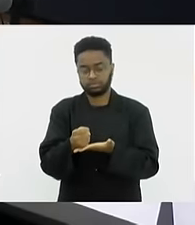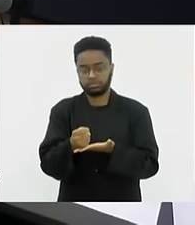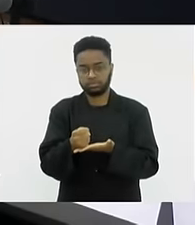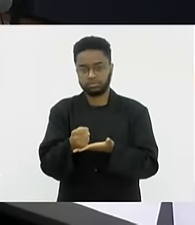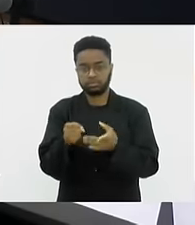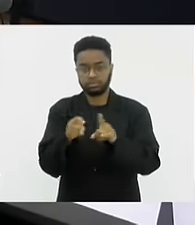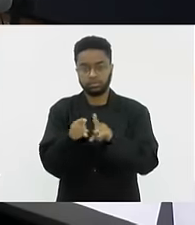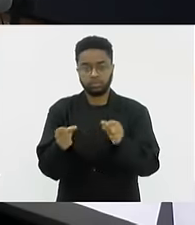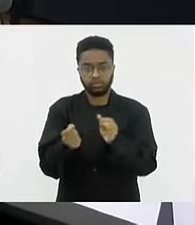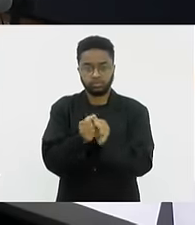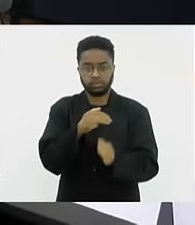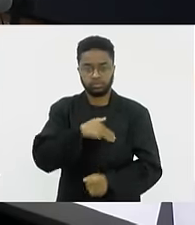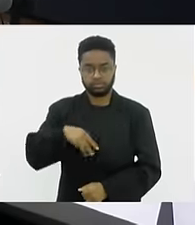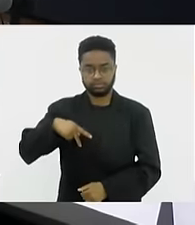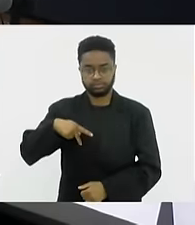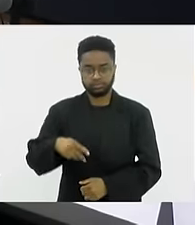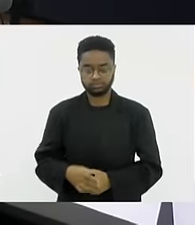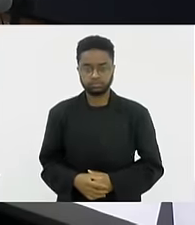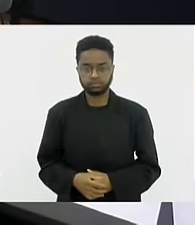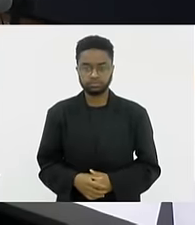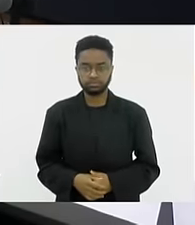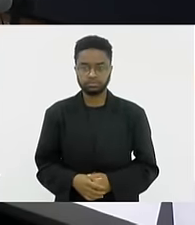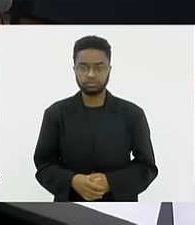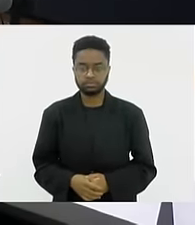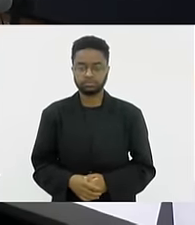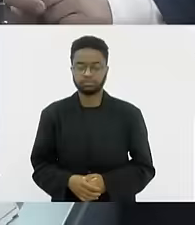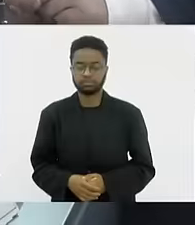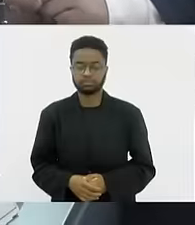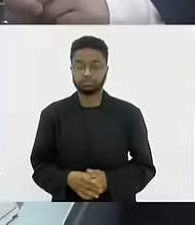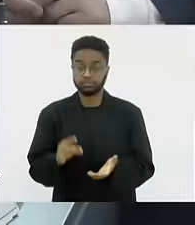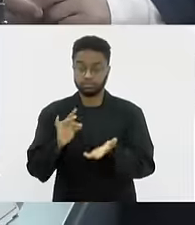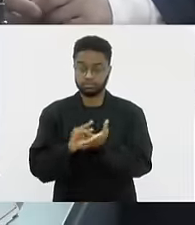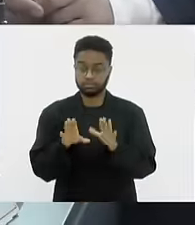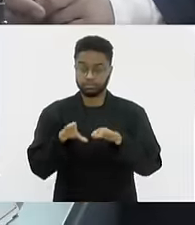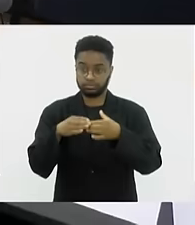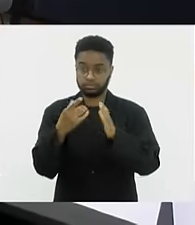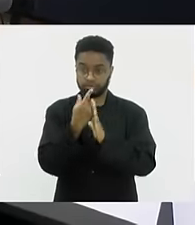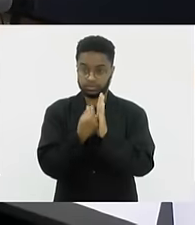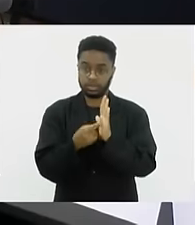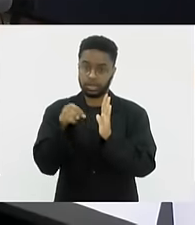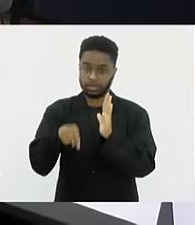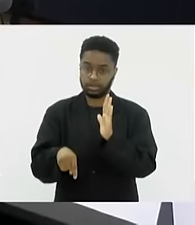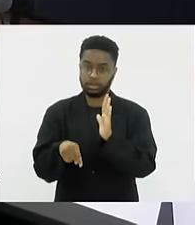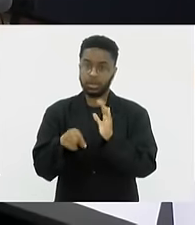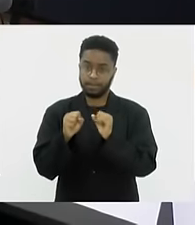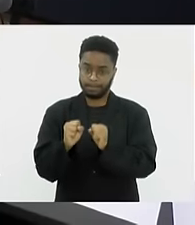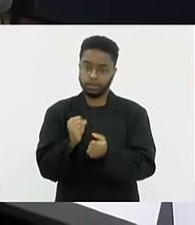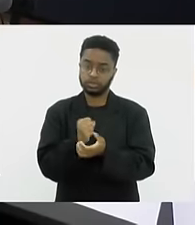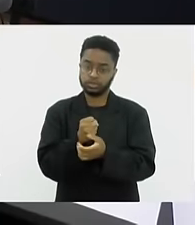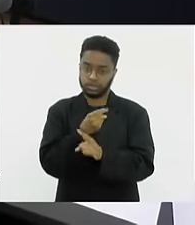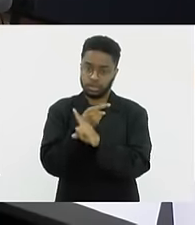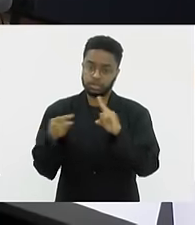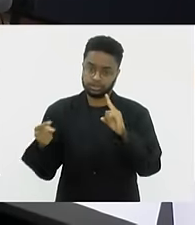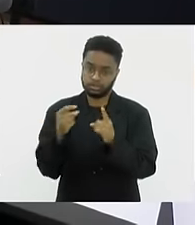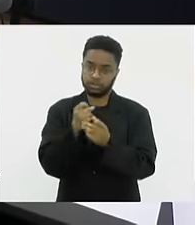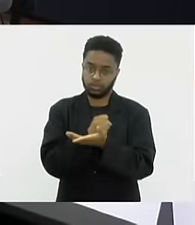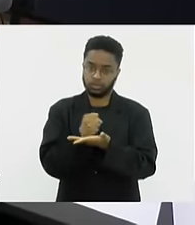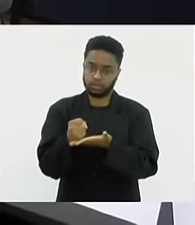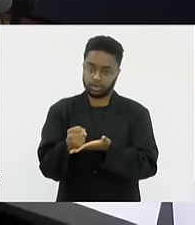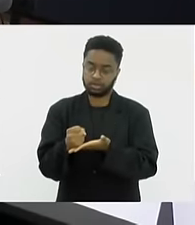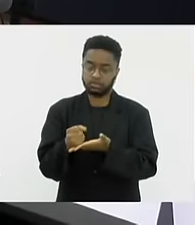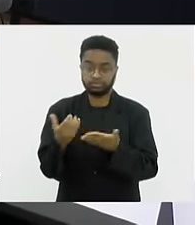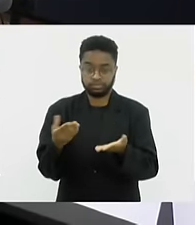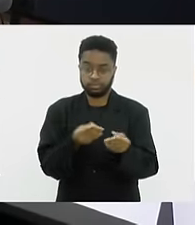junto ao MP. Na verdade, a comissão de orçamento dessa casa pode cancelar contratos públicos, então é encaminhar para a comissão de orçamento